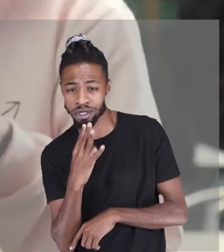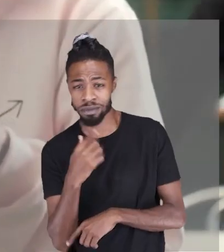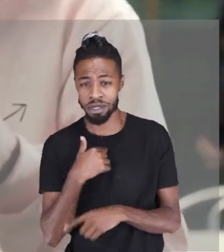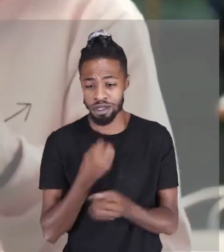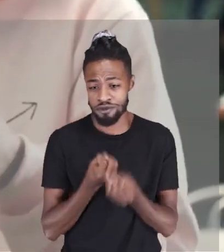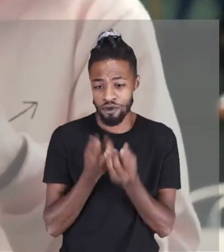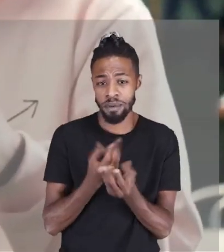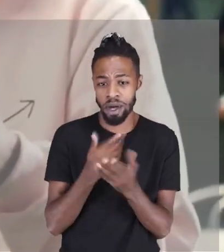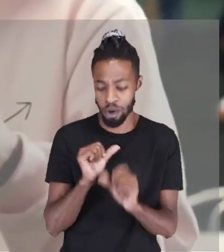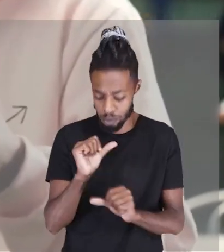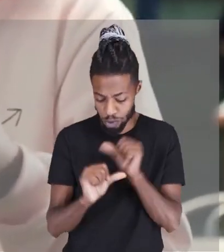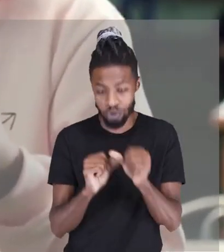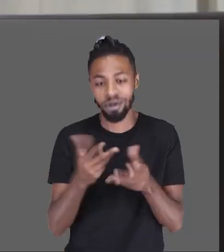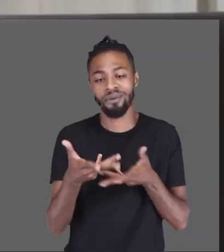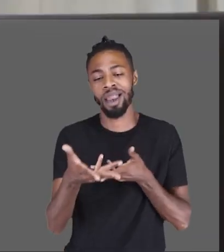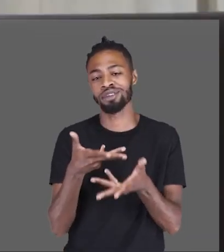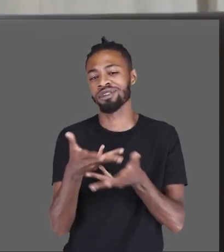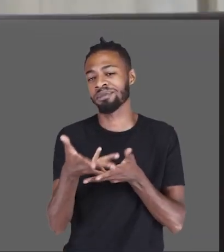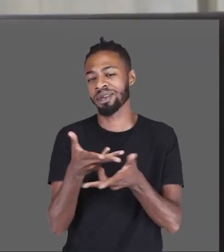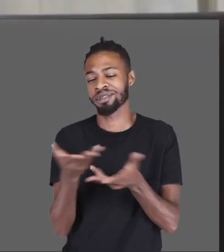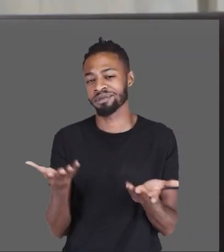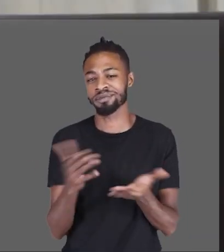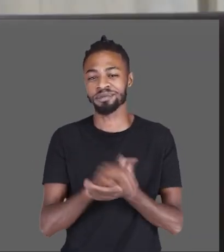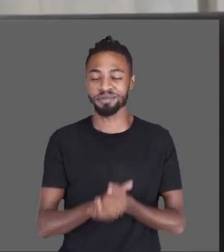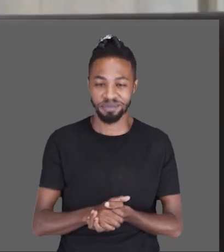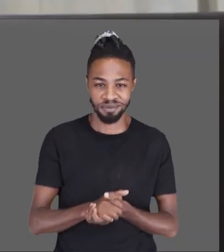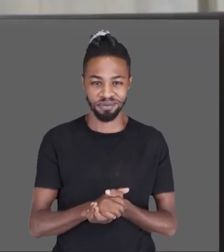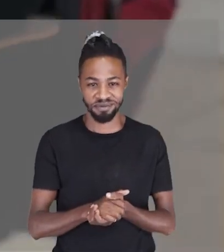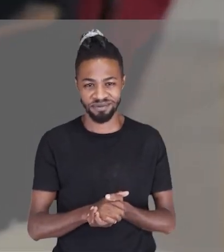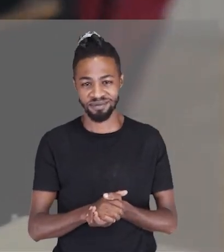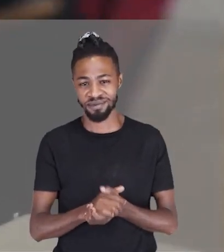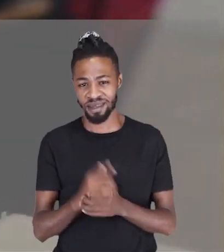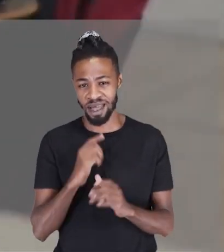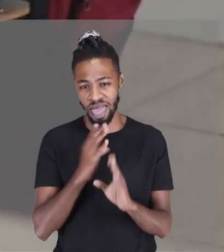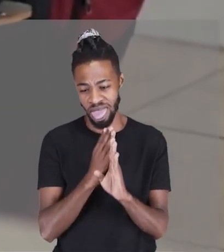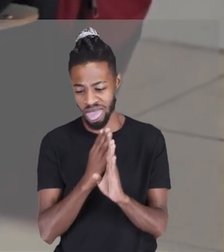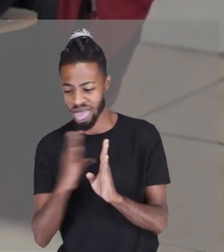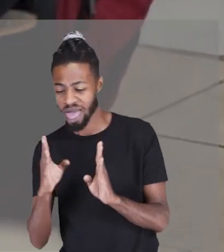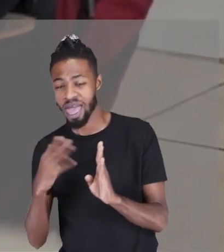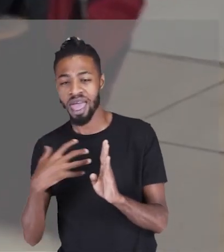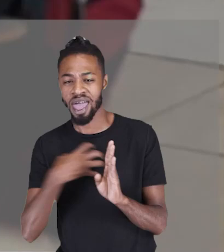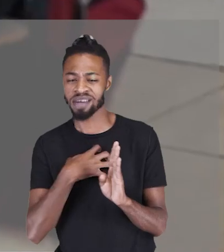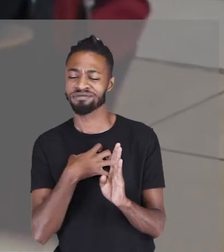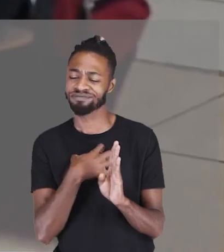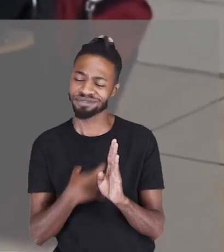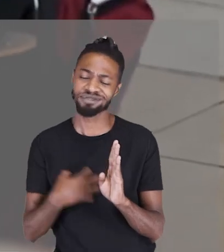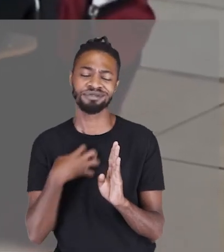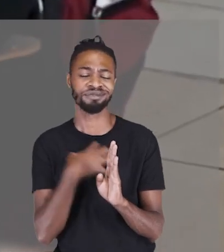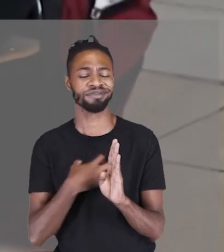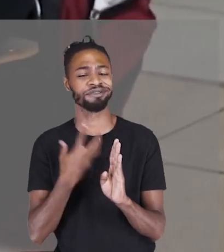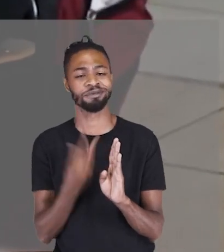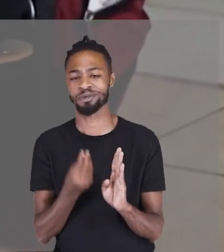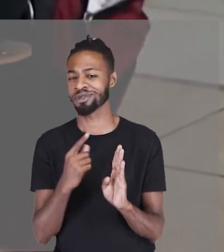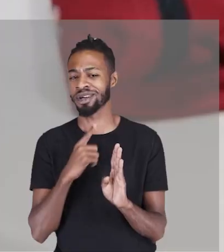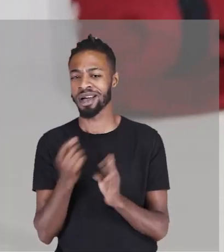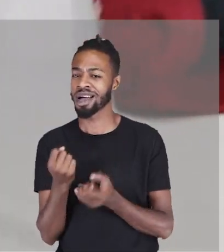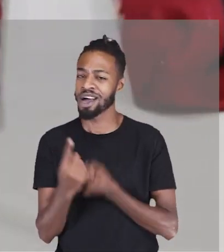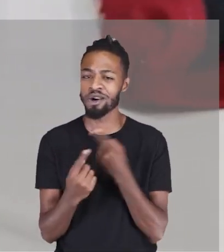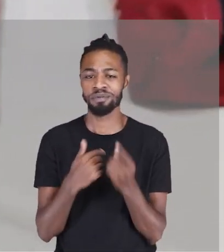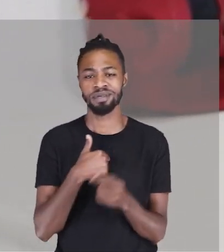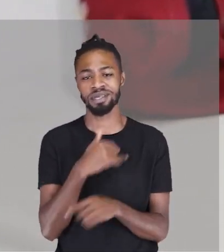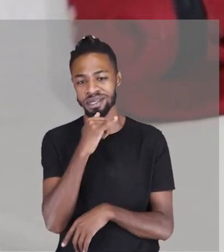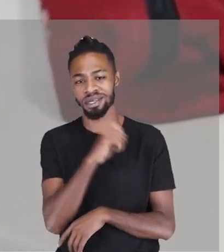dinâmica do conhecimento da informação, tudo isso muda os relacionamentos. Esta passagem é muito angustiante.